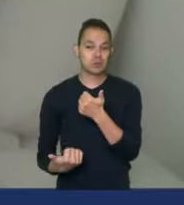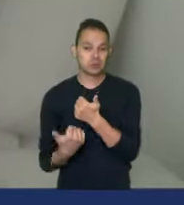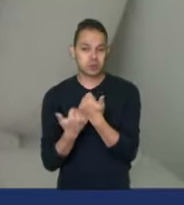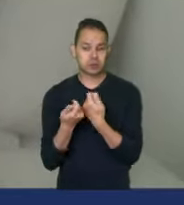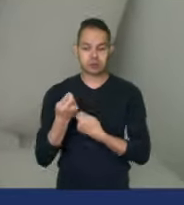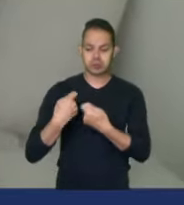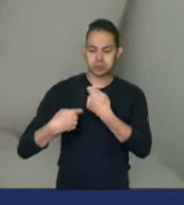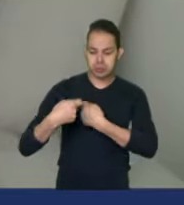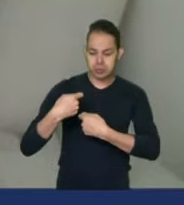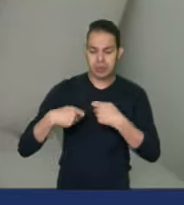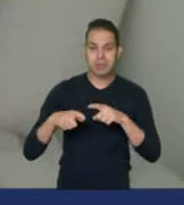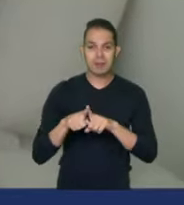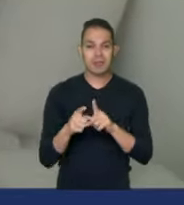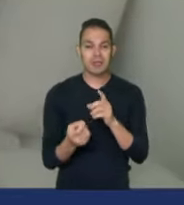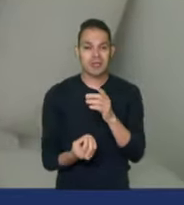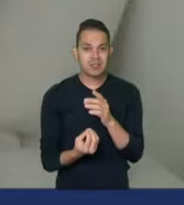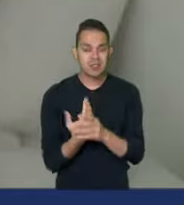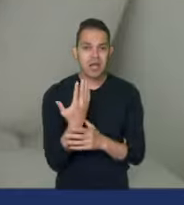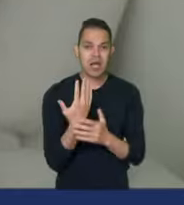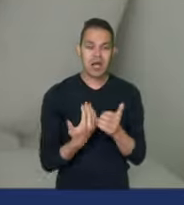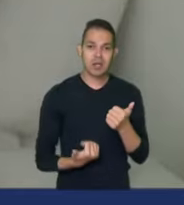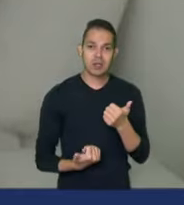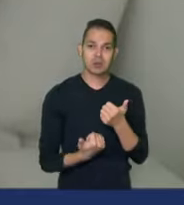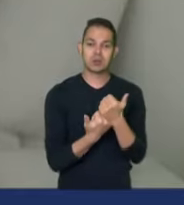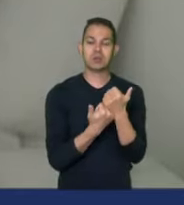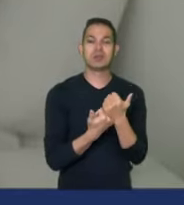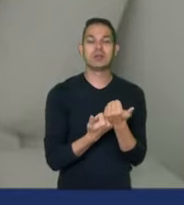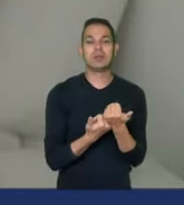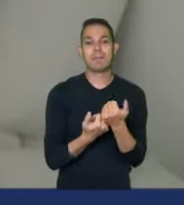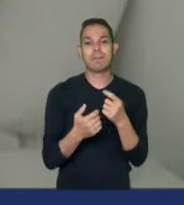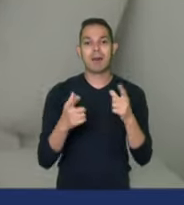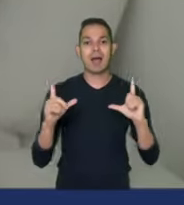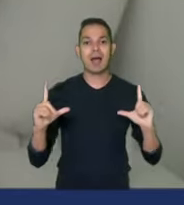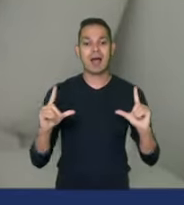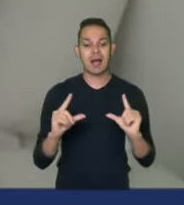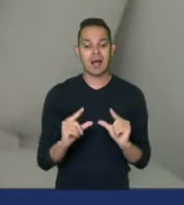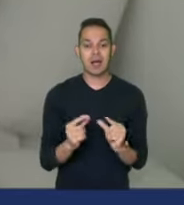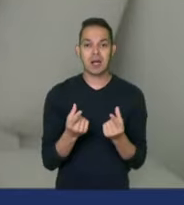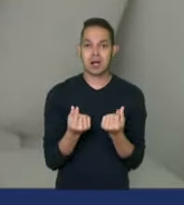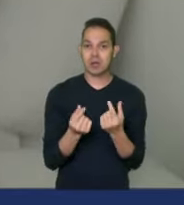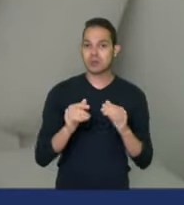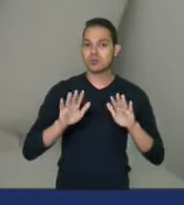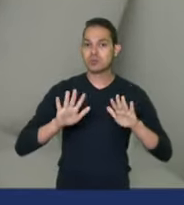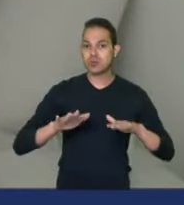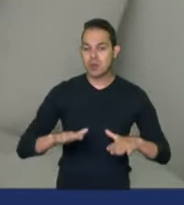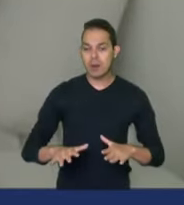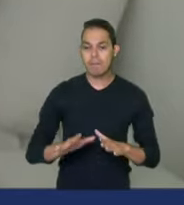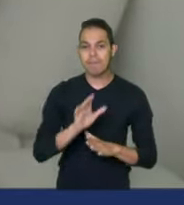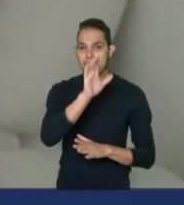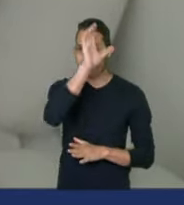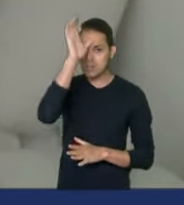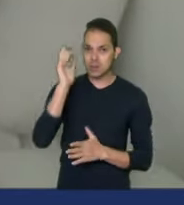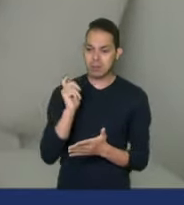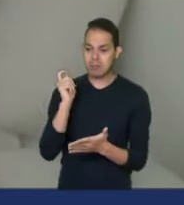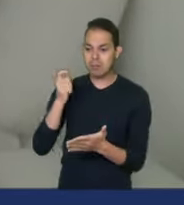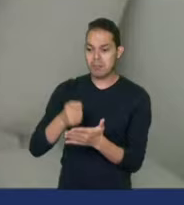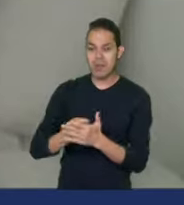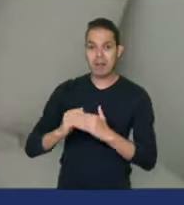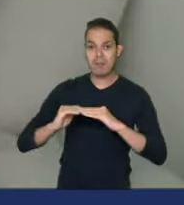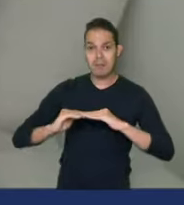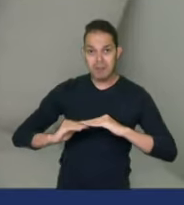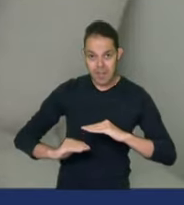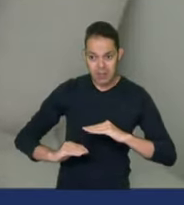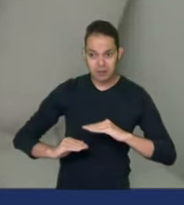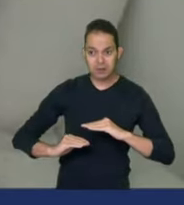vão gerar subsídio para a redução dos preços para o consumidor. Então, isso